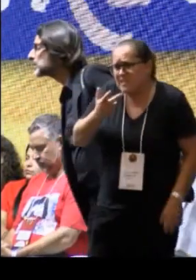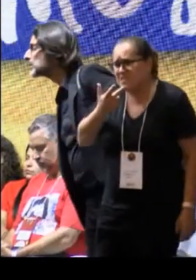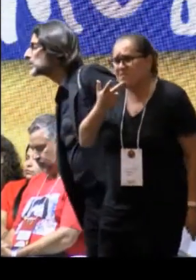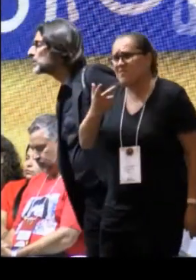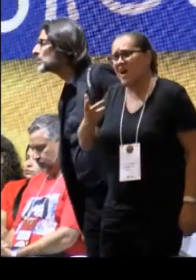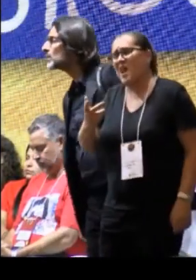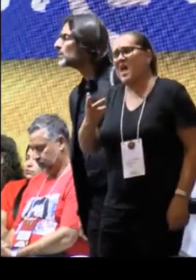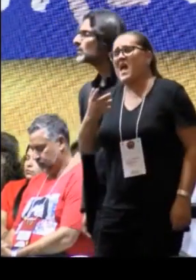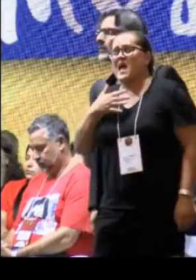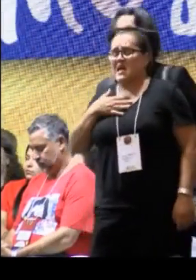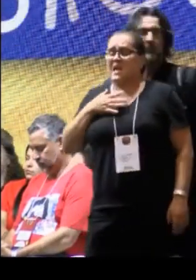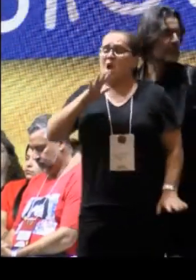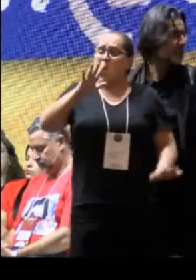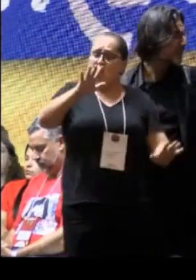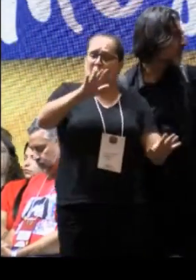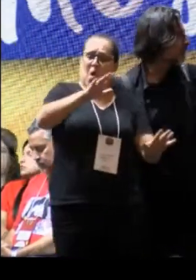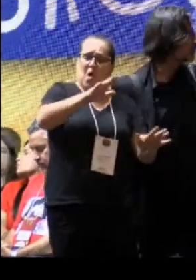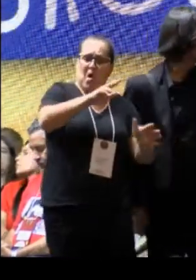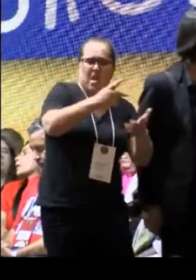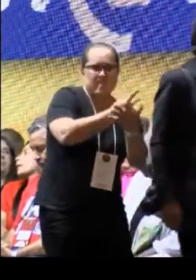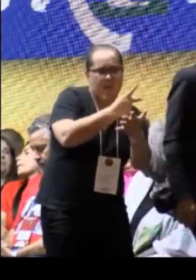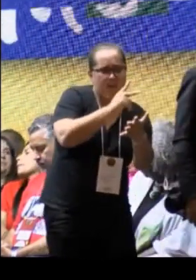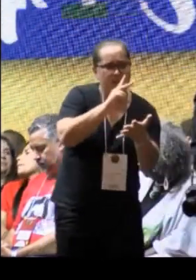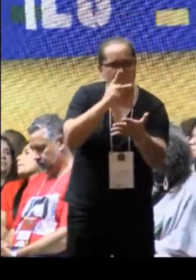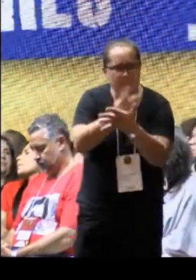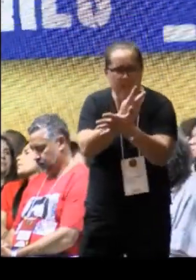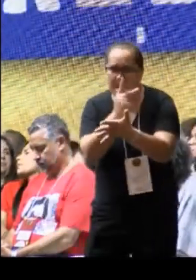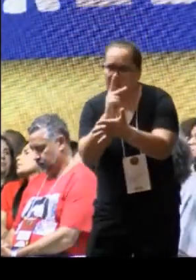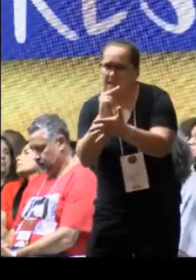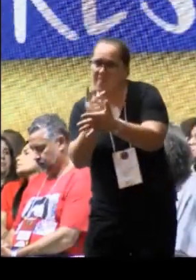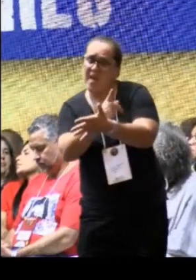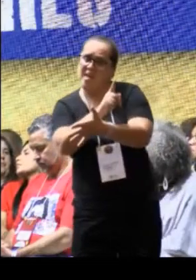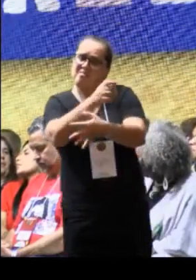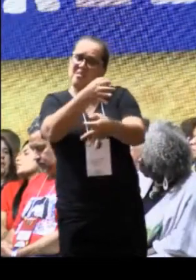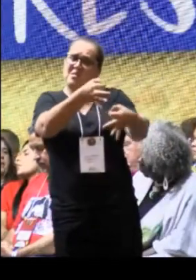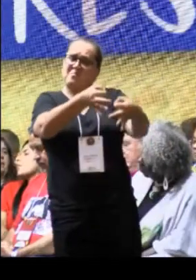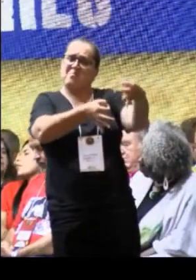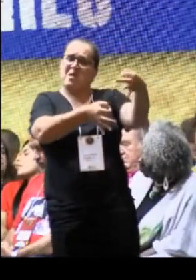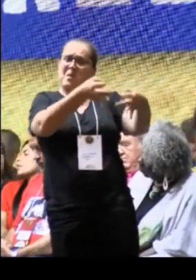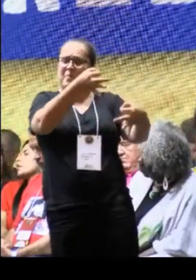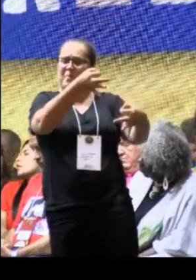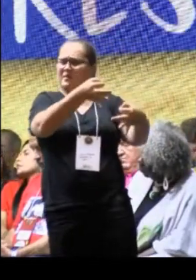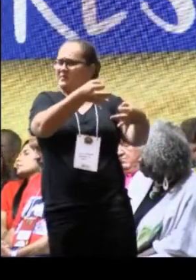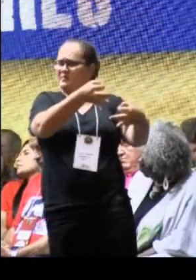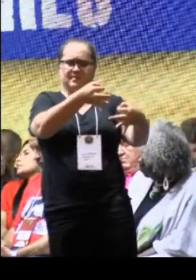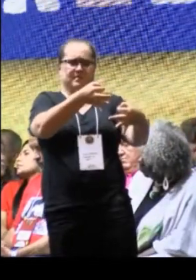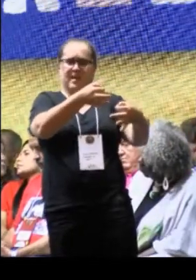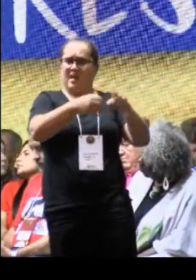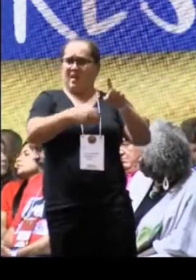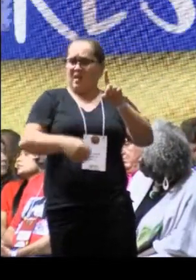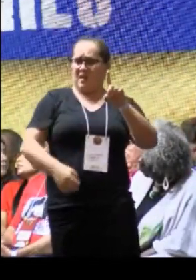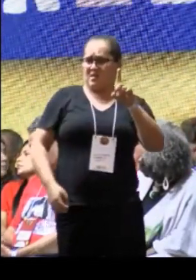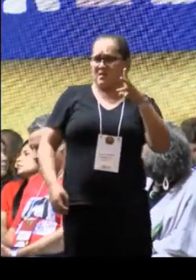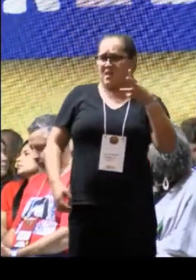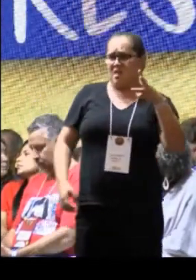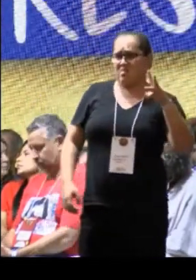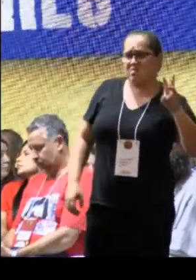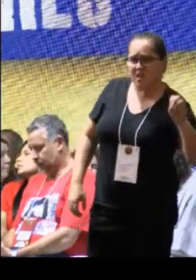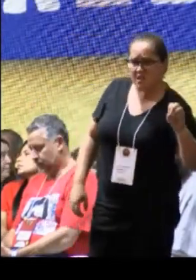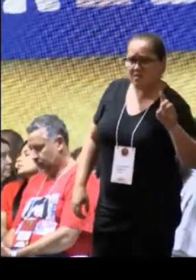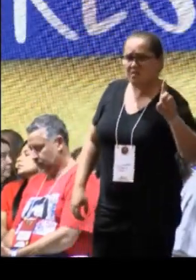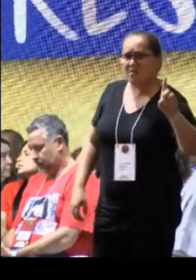que combater a impunidade, se soltaram pelo menos 130 dos 159 réus que eles mesmos